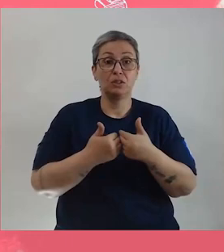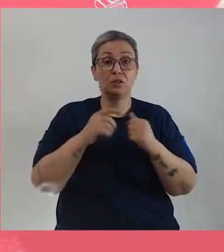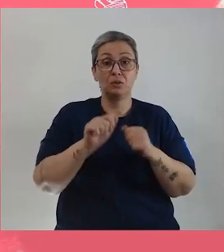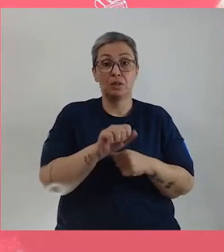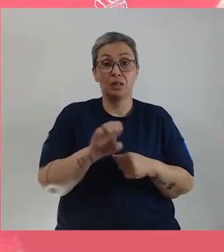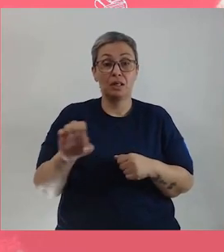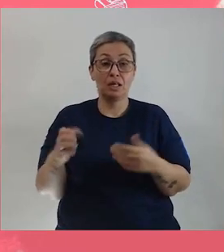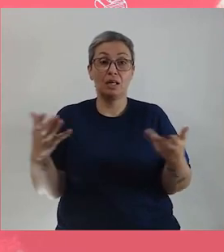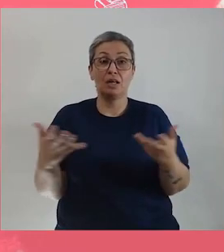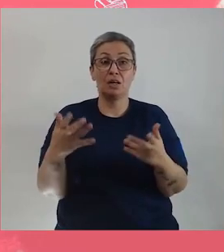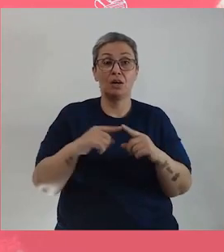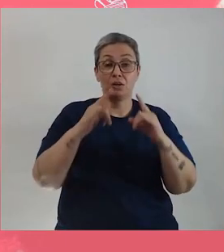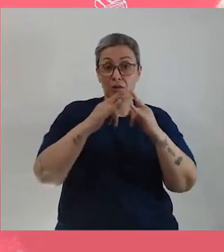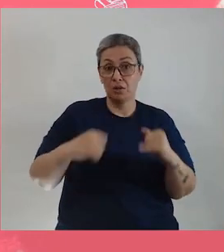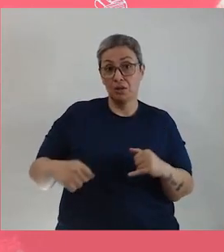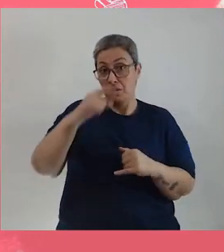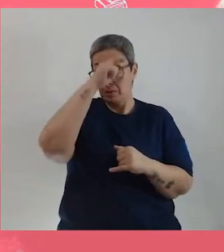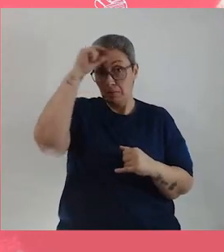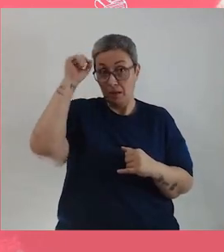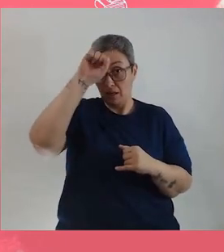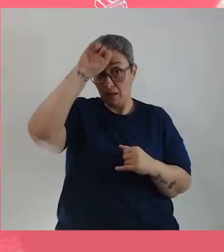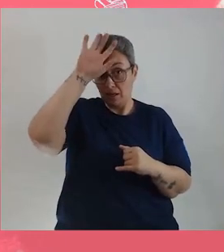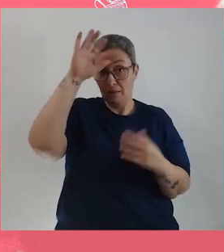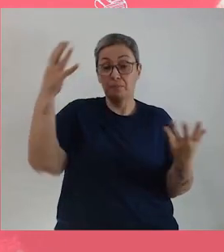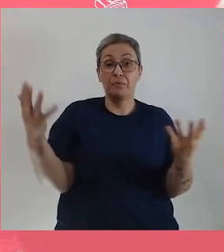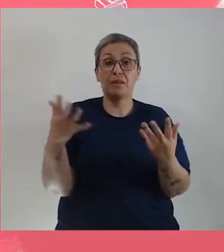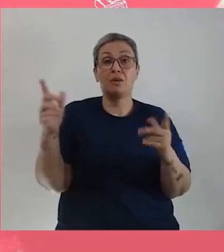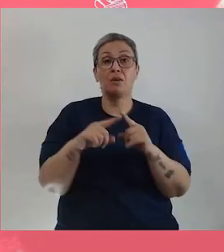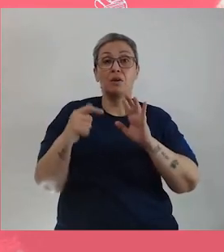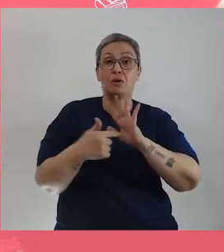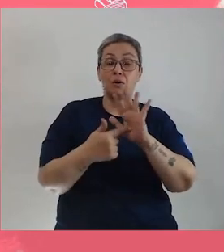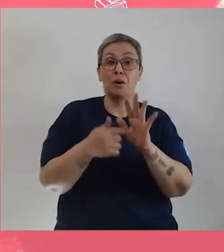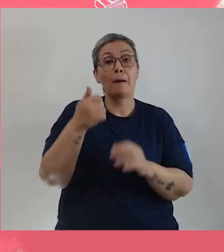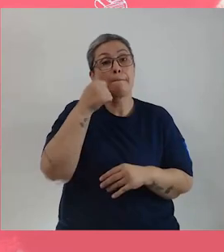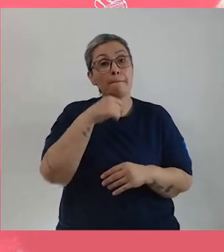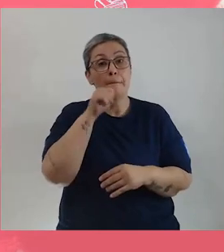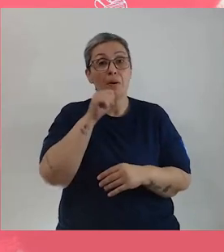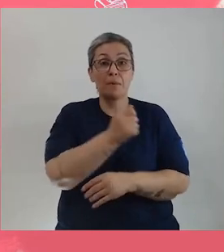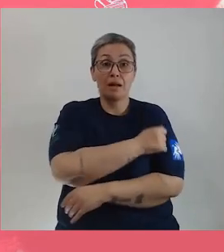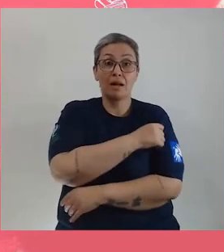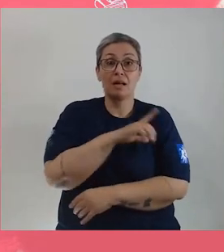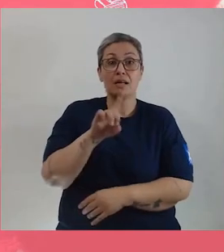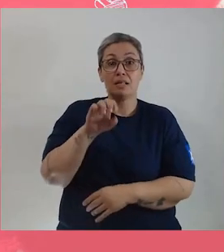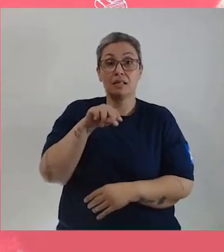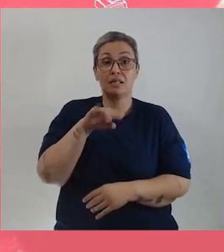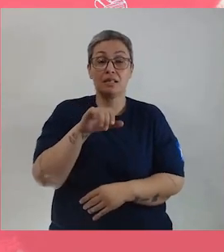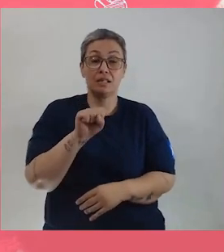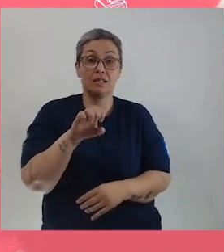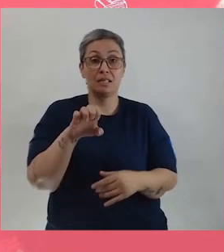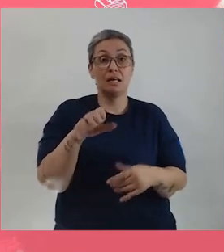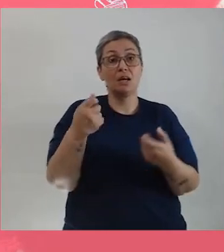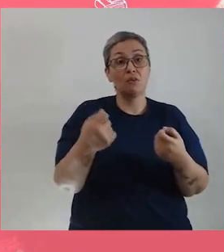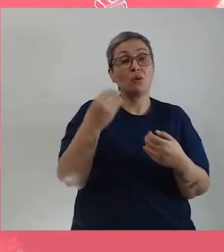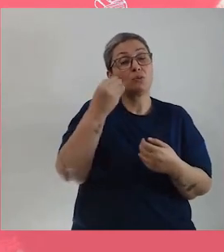AE. Estamos aqui no Circo Patati Patatá. E eu vou passar para a mãe da minha aluna, Denise, e ela vai